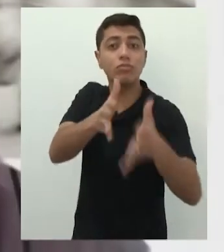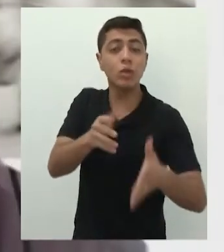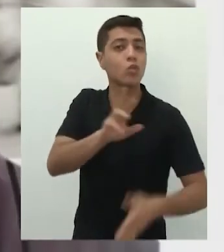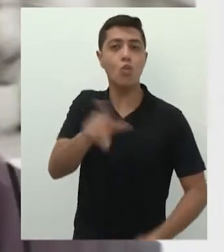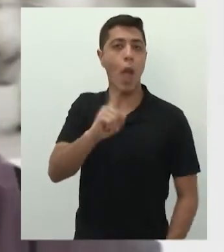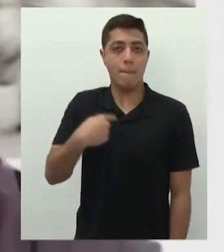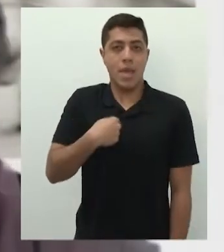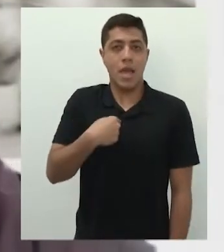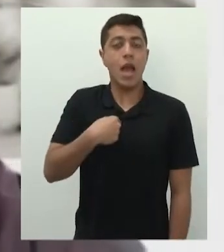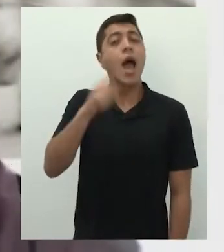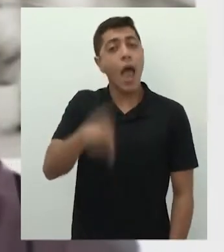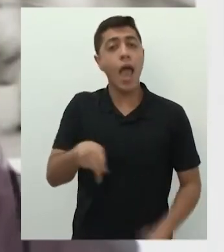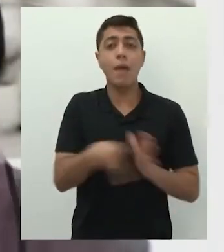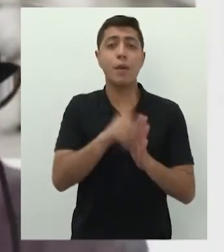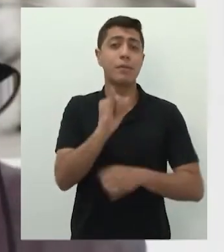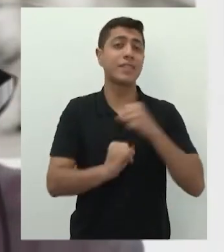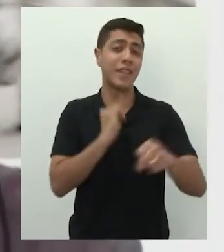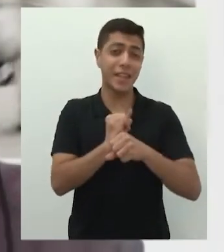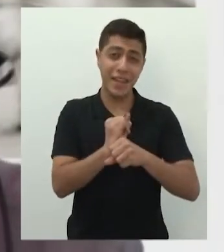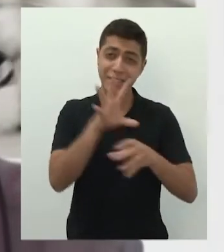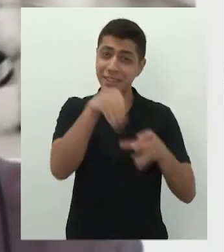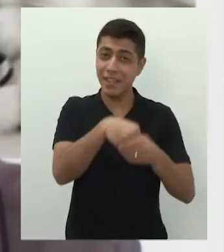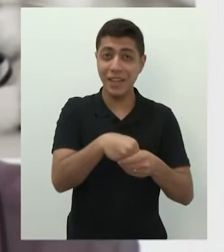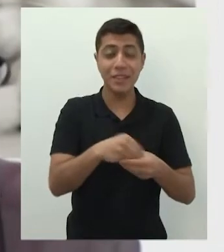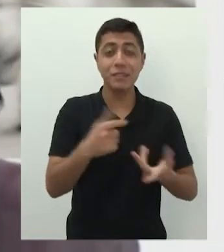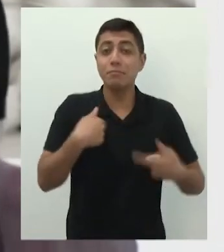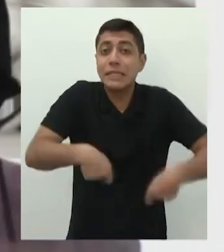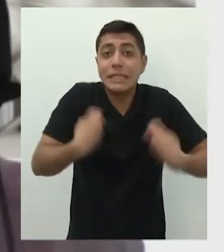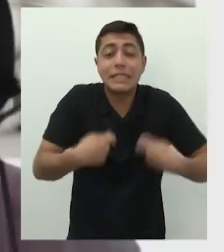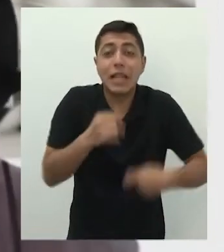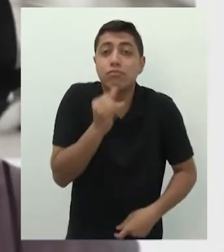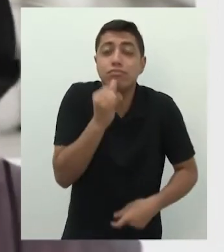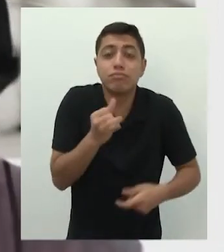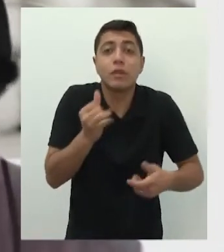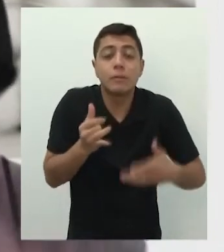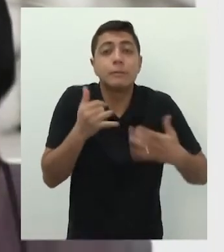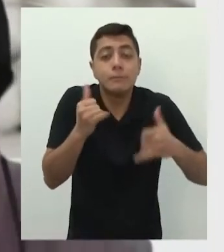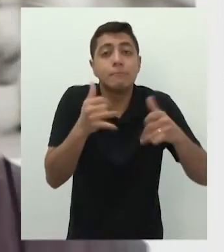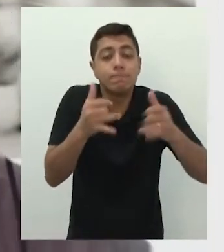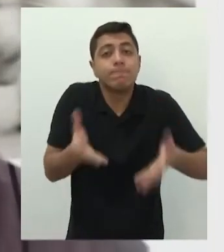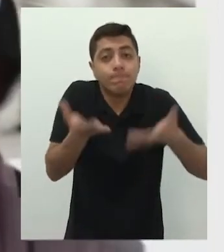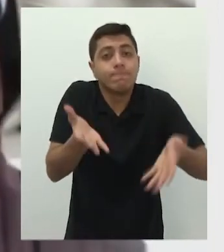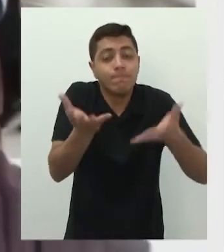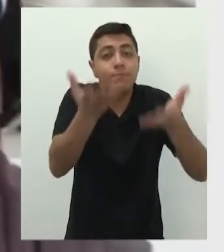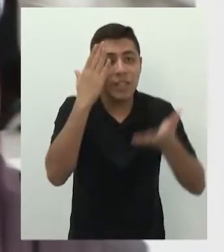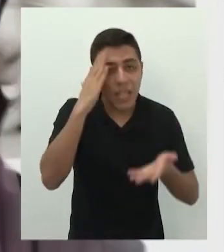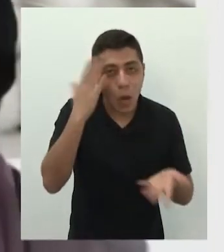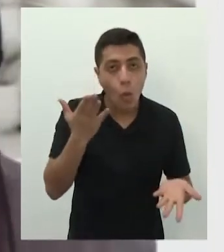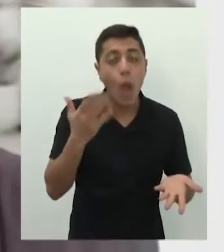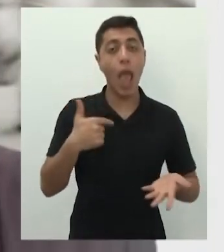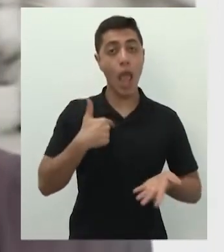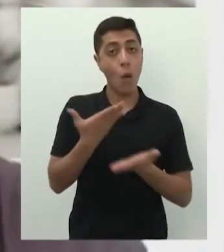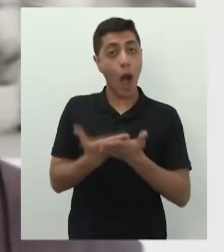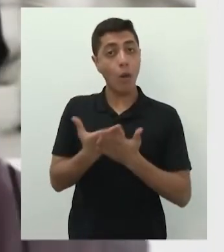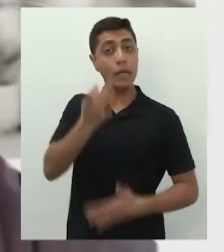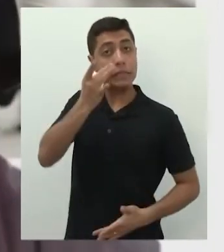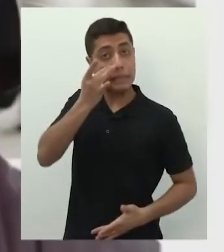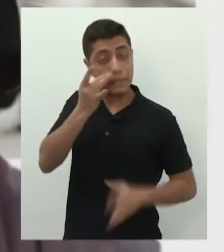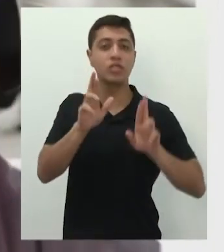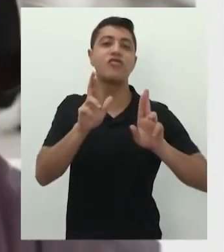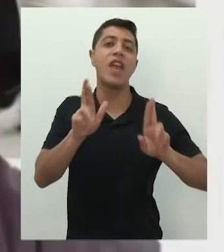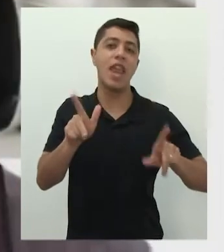desesperado porque eu falo rápido. Sabe por que eu falo rápido? Eu falo rápido porque se eu parar de falar, a Maria vai falar